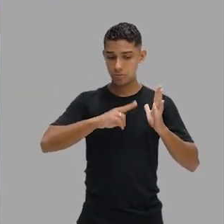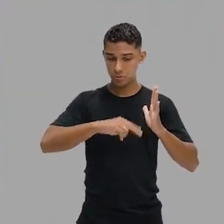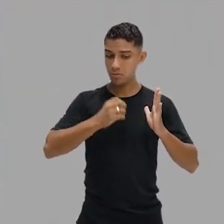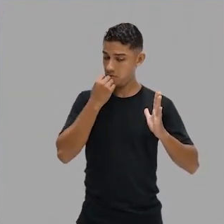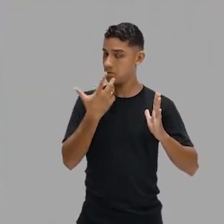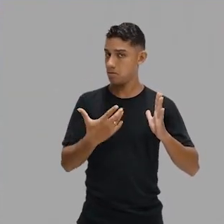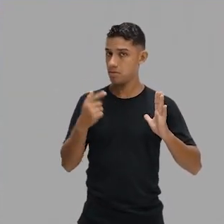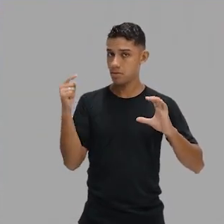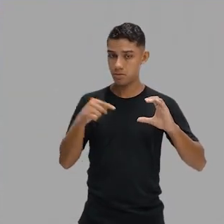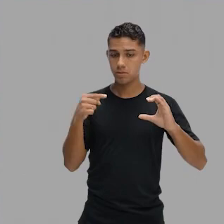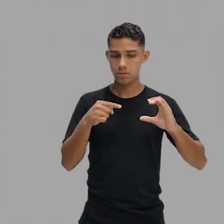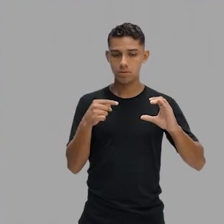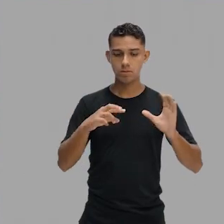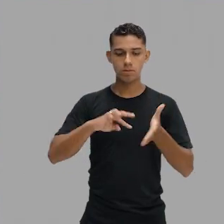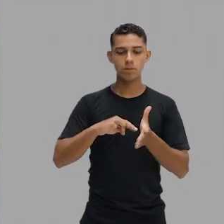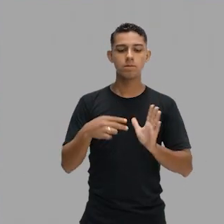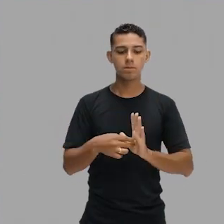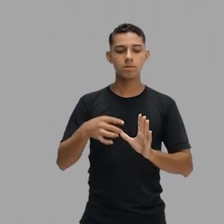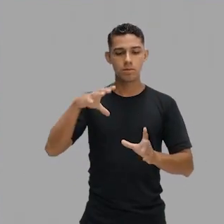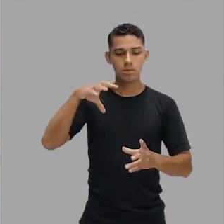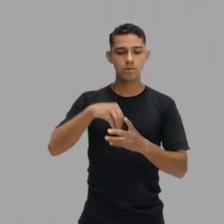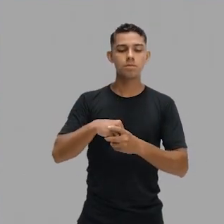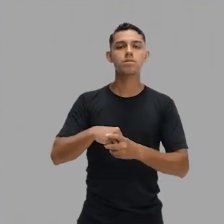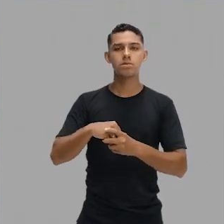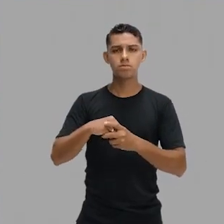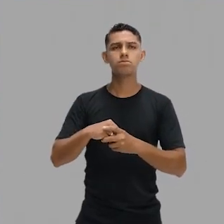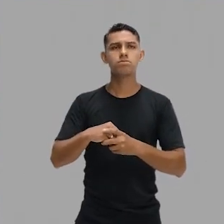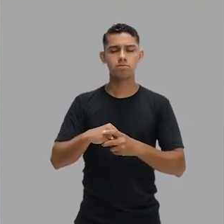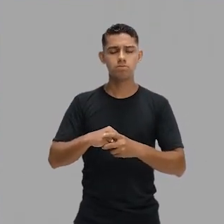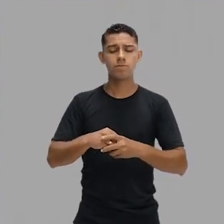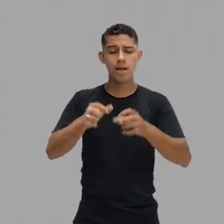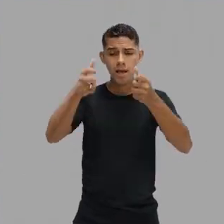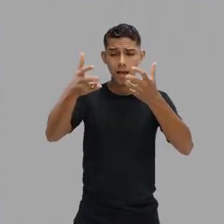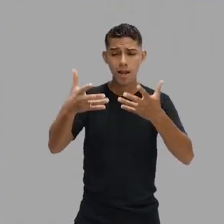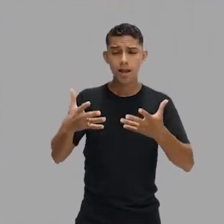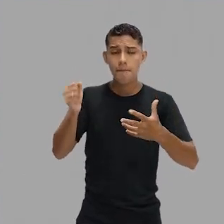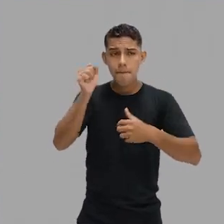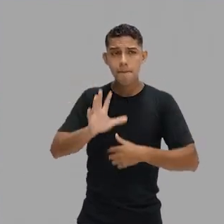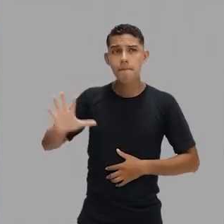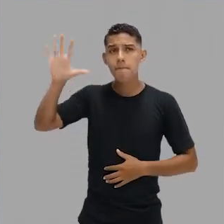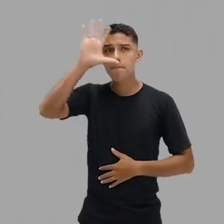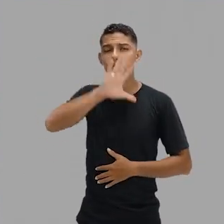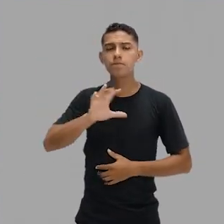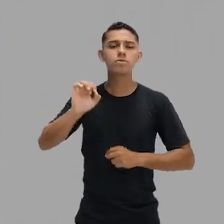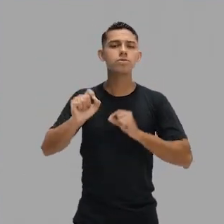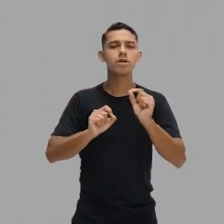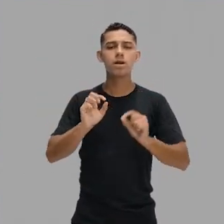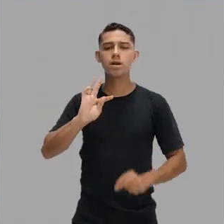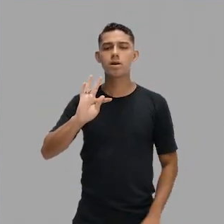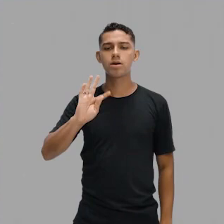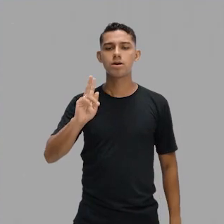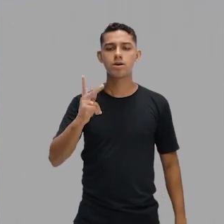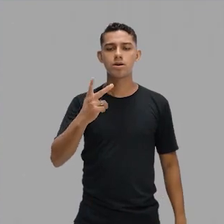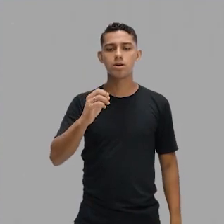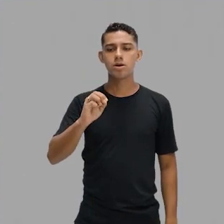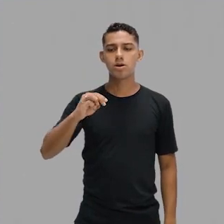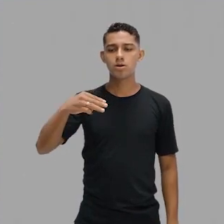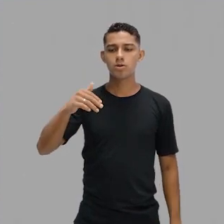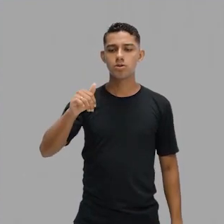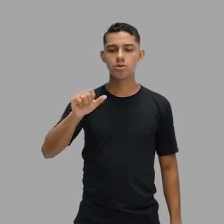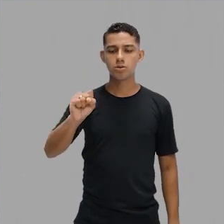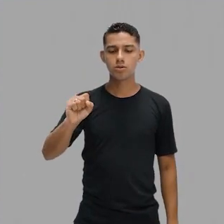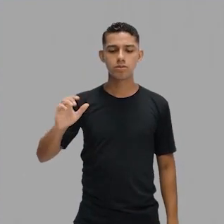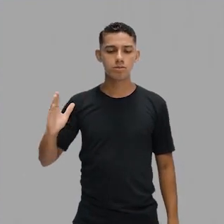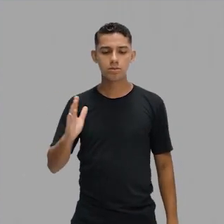certo? É a nossa proposição que traduz, que consegue anunciar corretamente aquilo que a